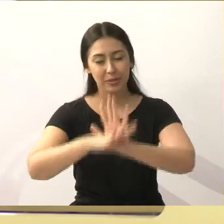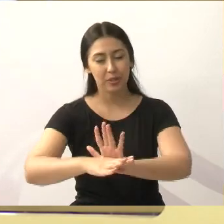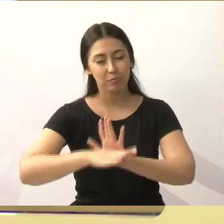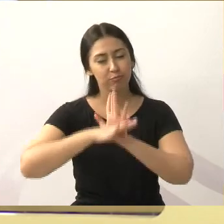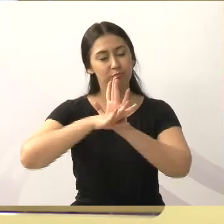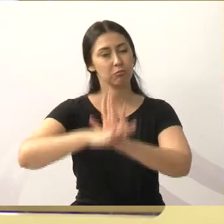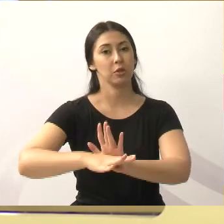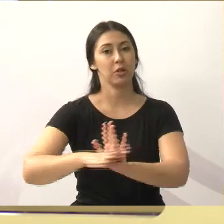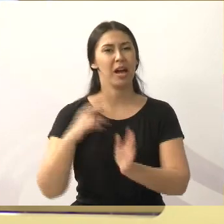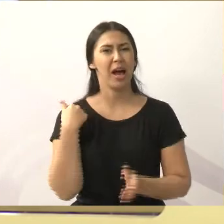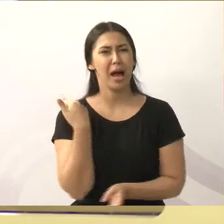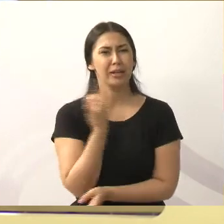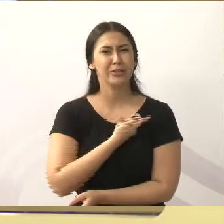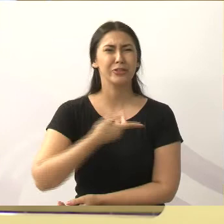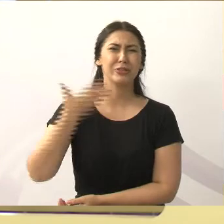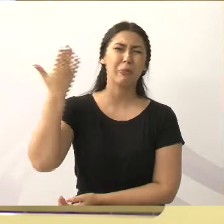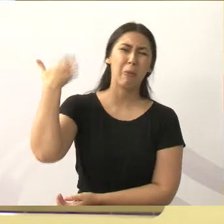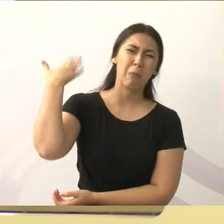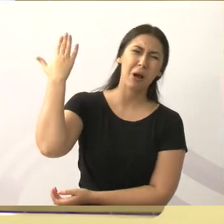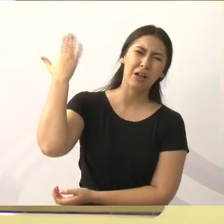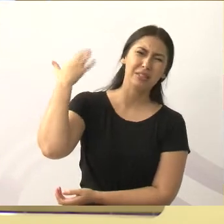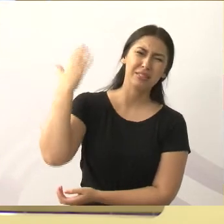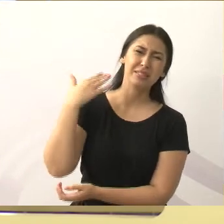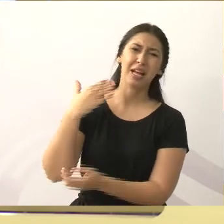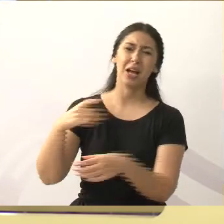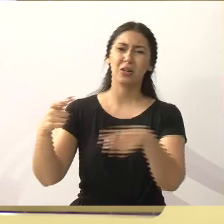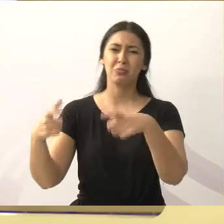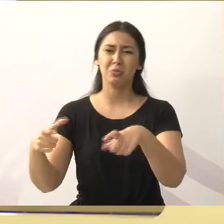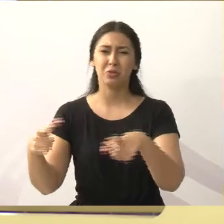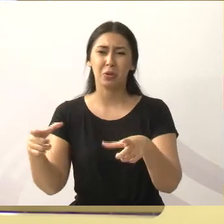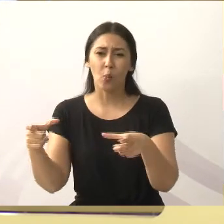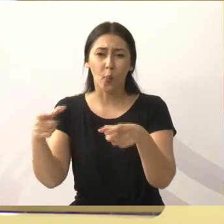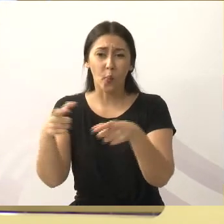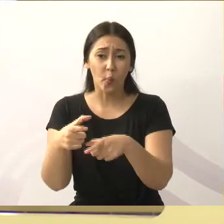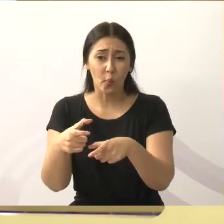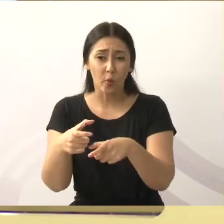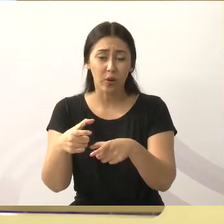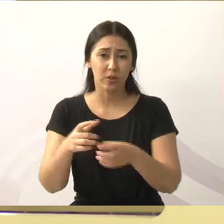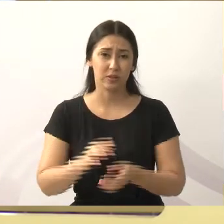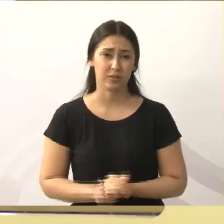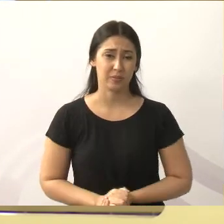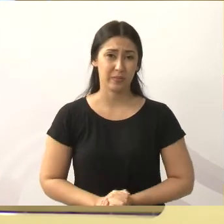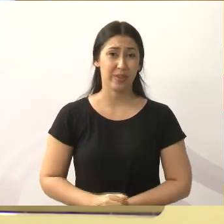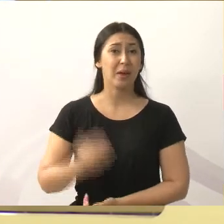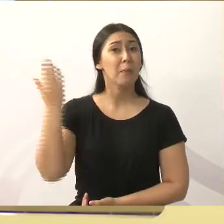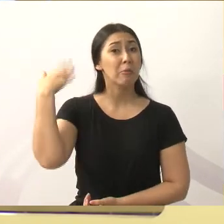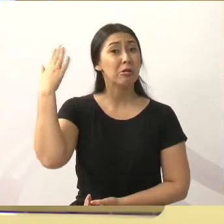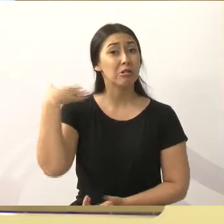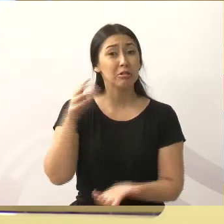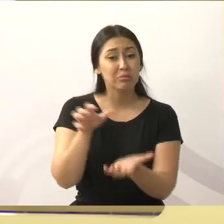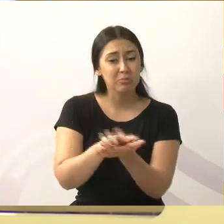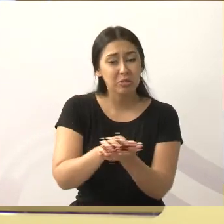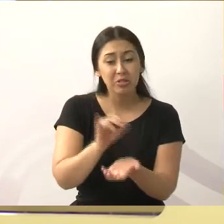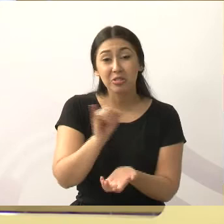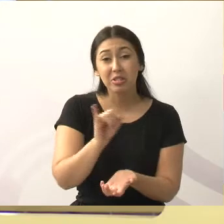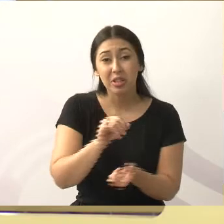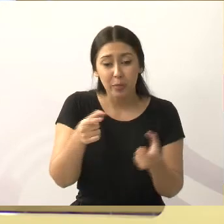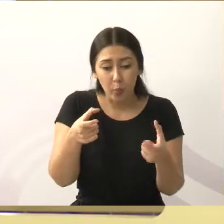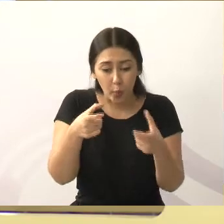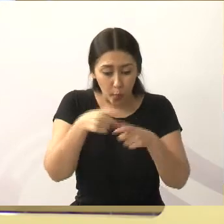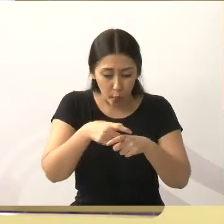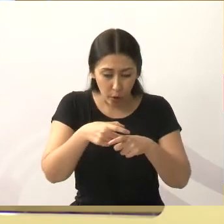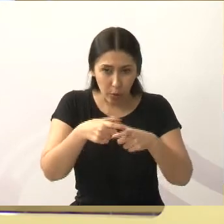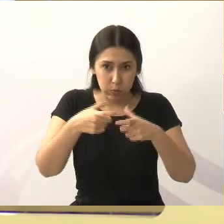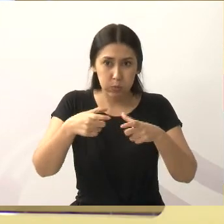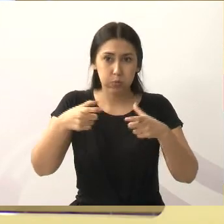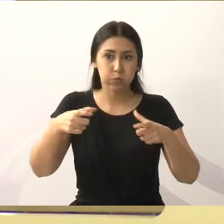Nós viemos do interior. Aqui em Jacareí é muito pouca gente que nasceu em Jacareí, o resto tudo mais do interior. Que eu vim